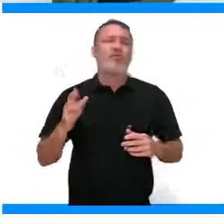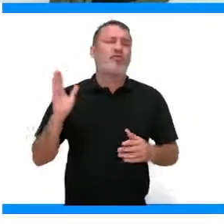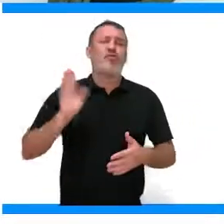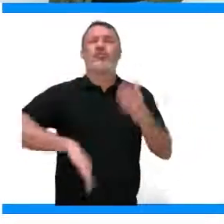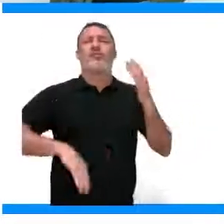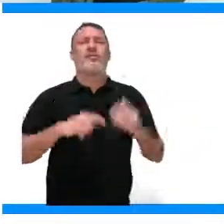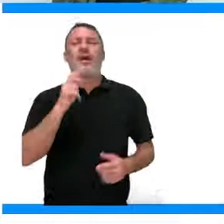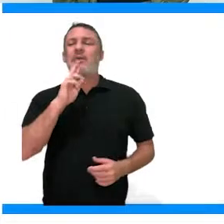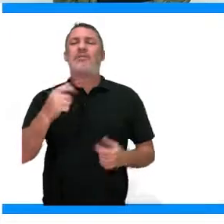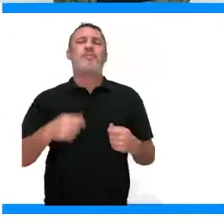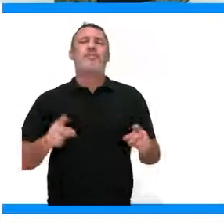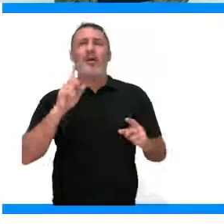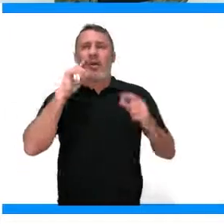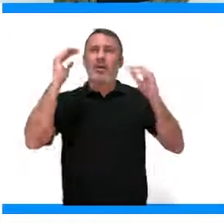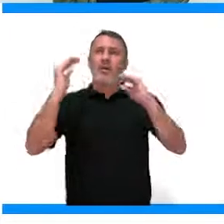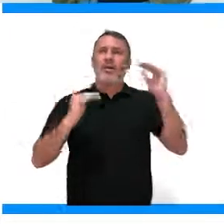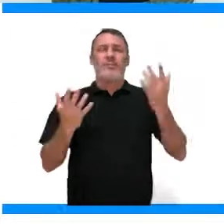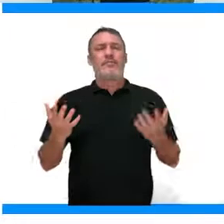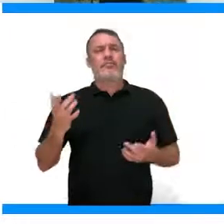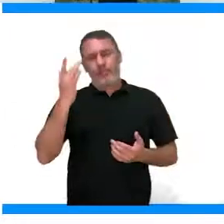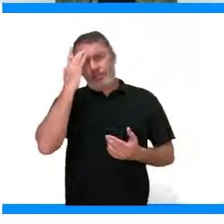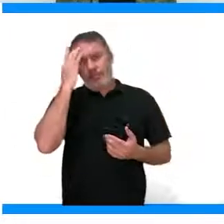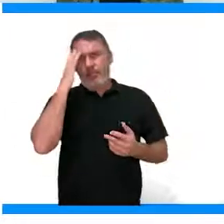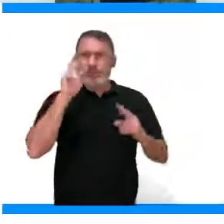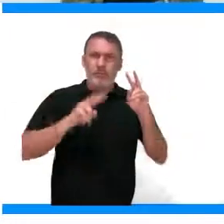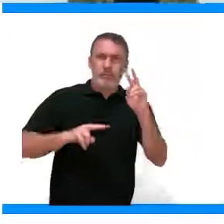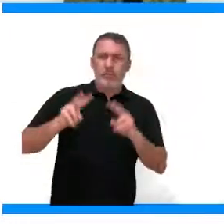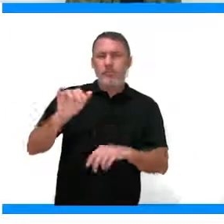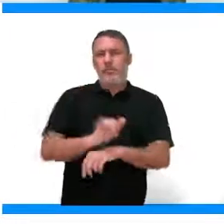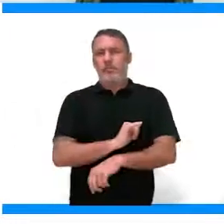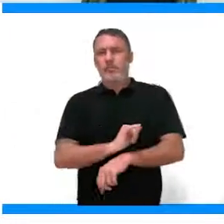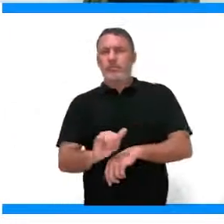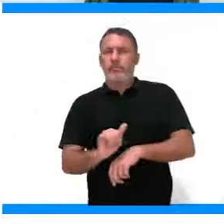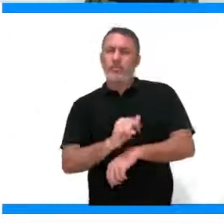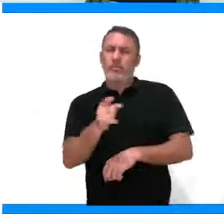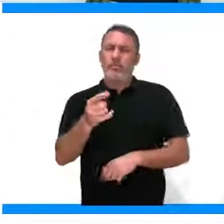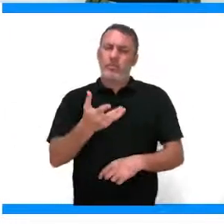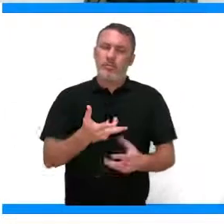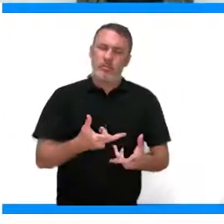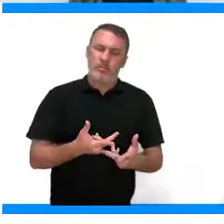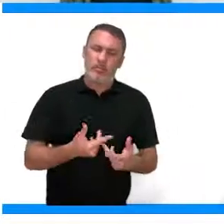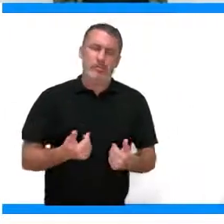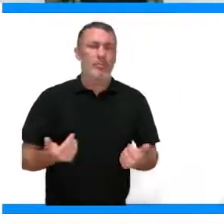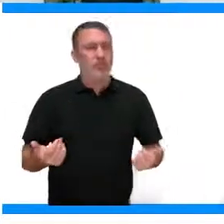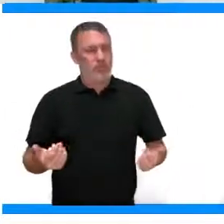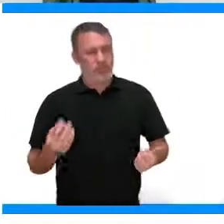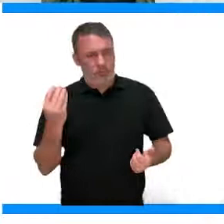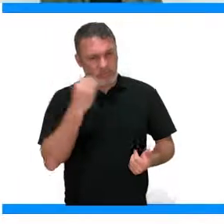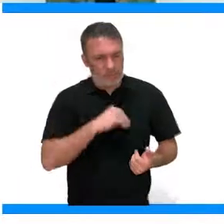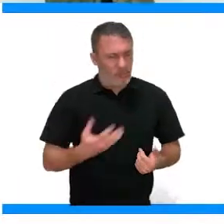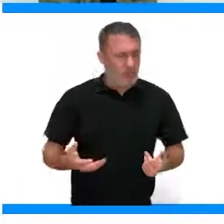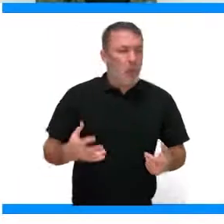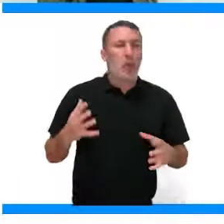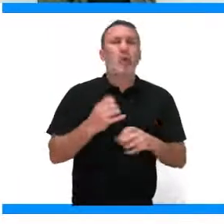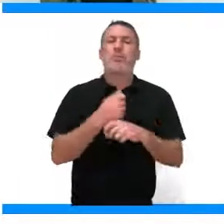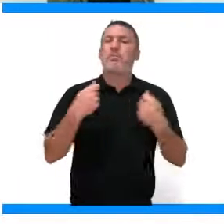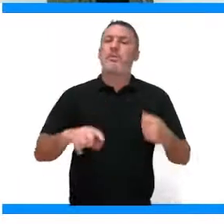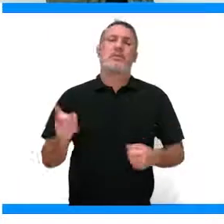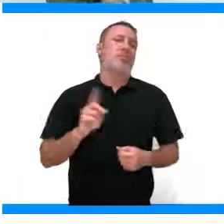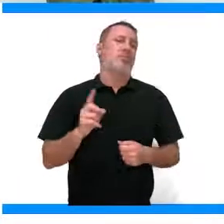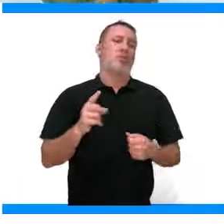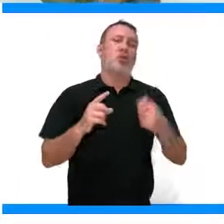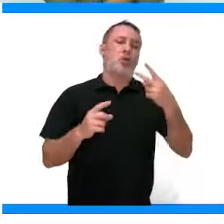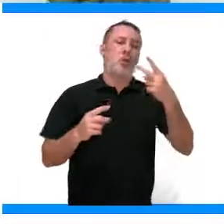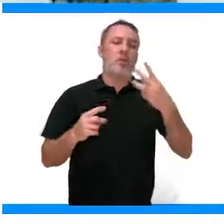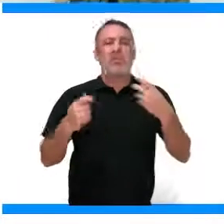meu hacker, né? Ó, usa o bom senso, usa toda a sua sagacidade, aqui tem que ser sagaz. Então não preciso fazer a conta nem do